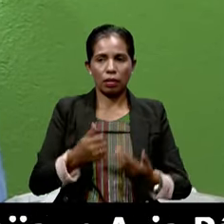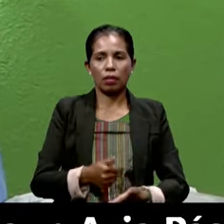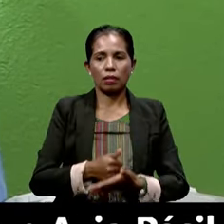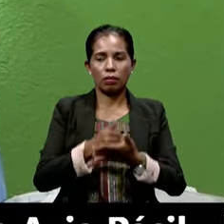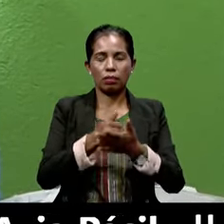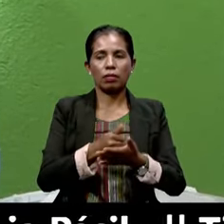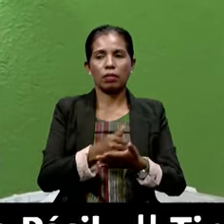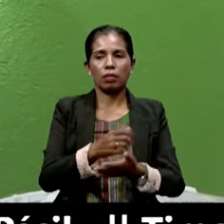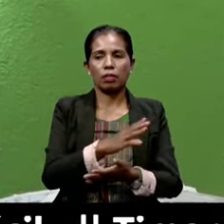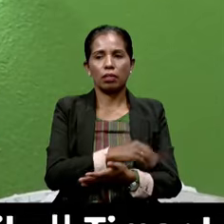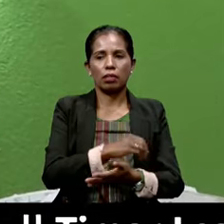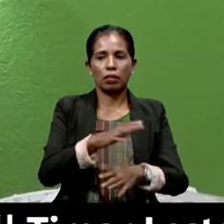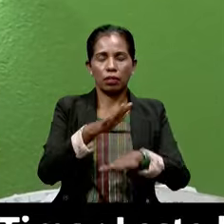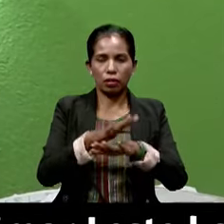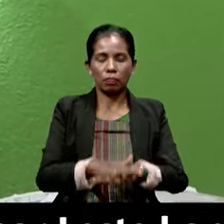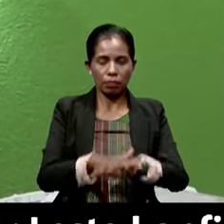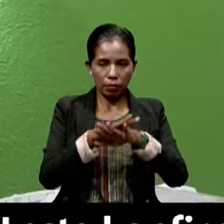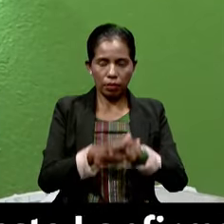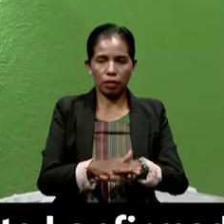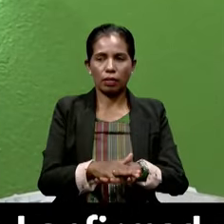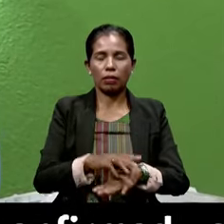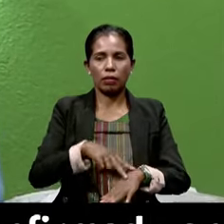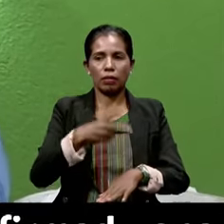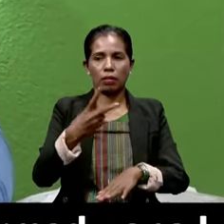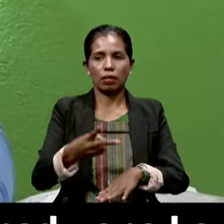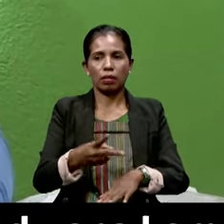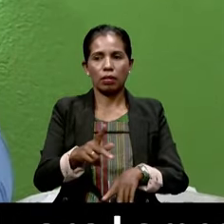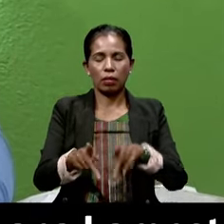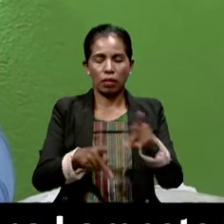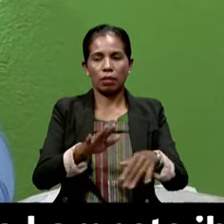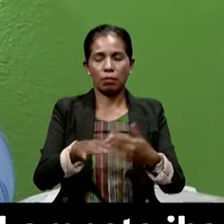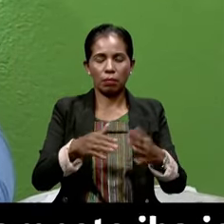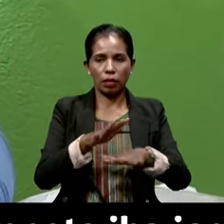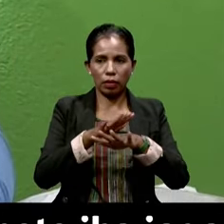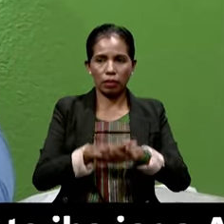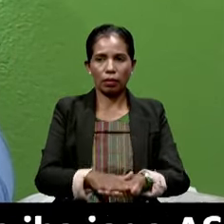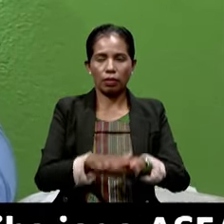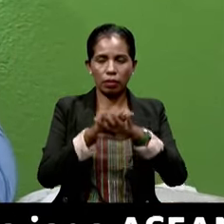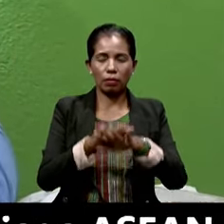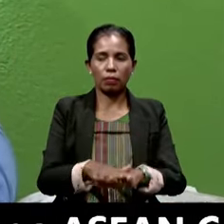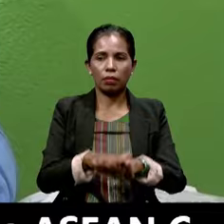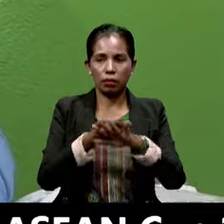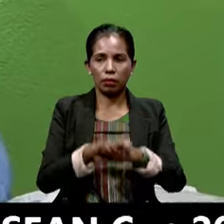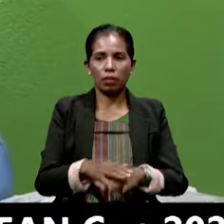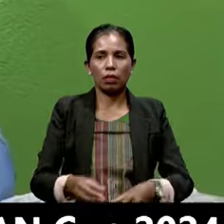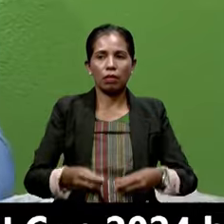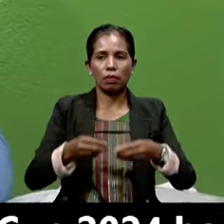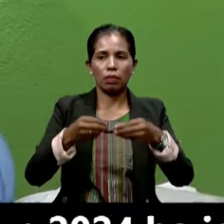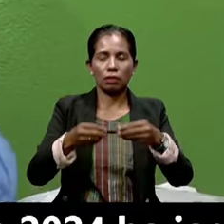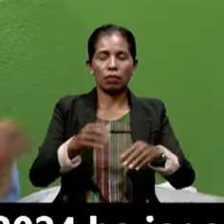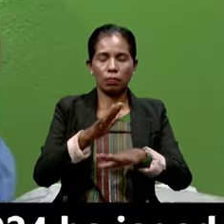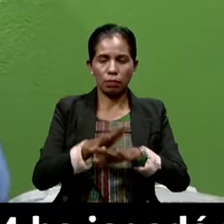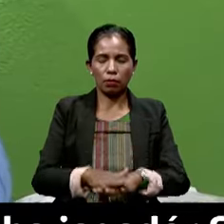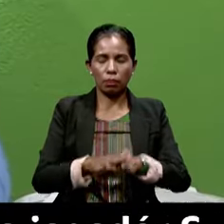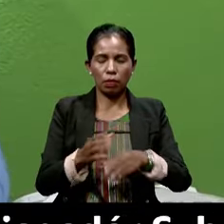CPR, CPR, né? Cardiopulmonar resuscitation, bomba ne fuan, for is, bomba for